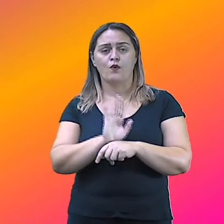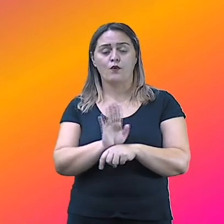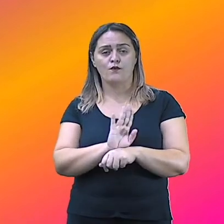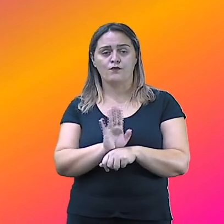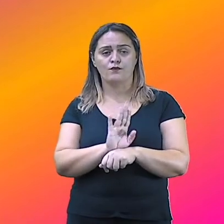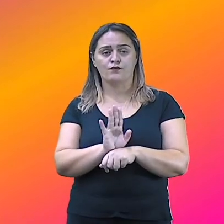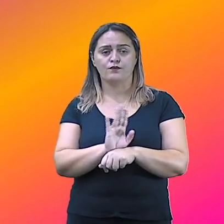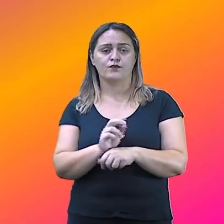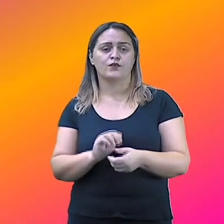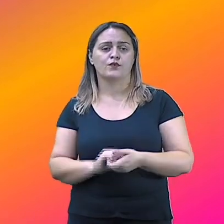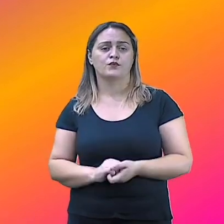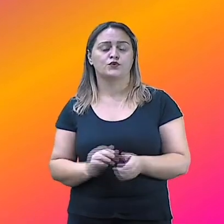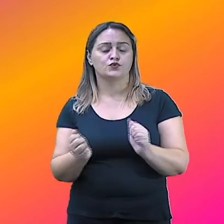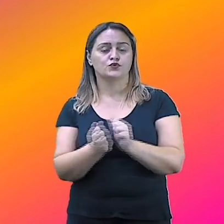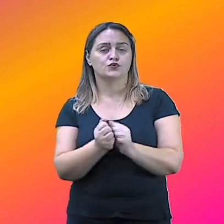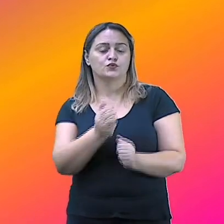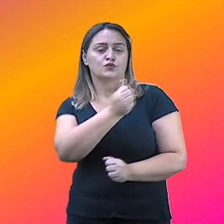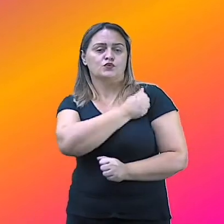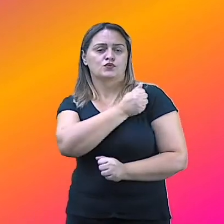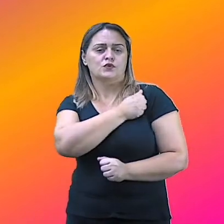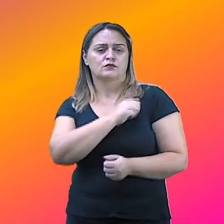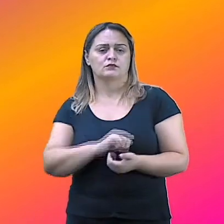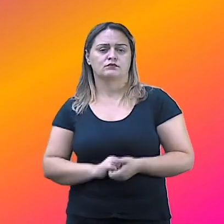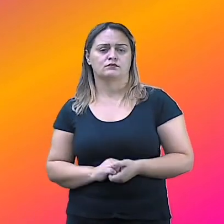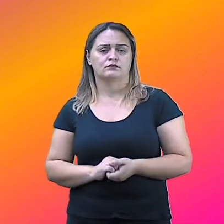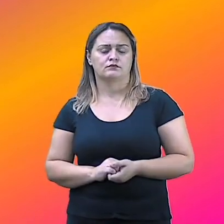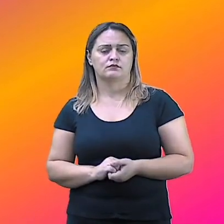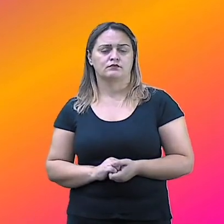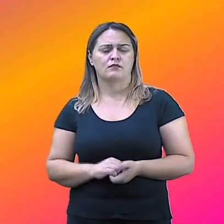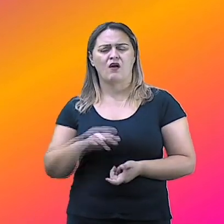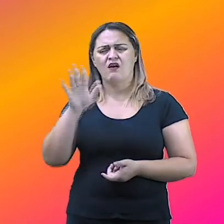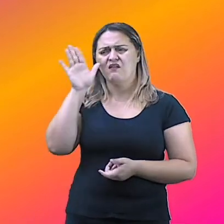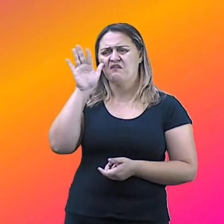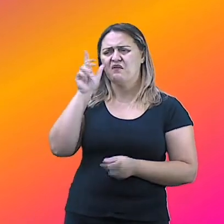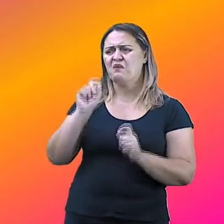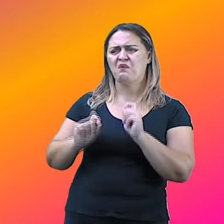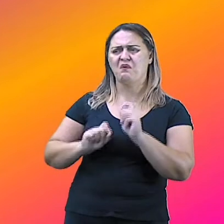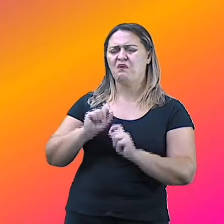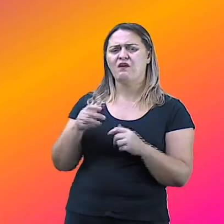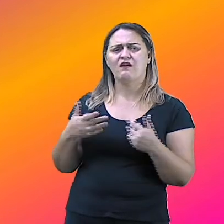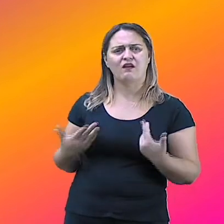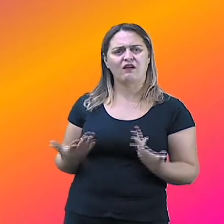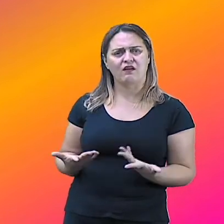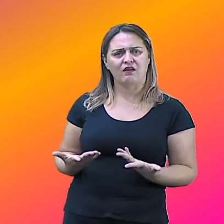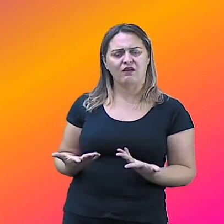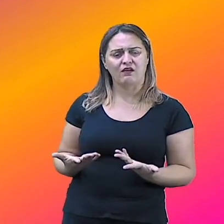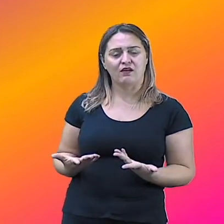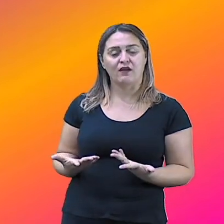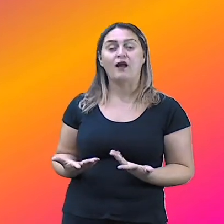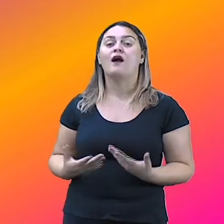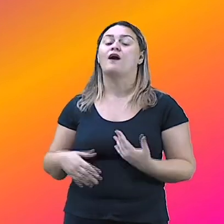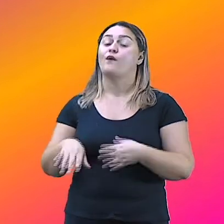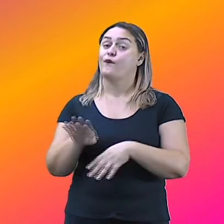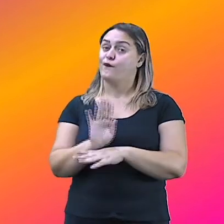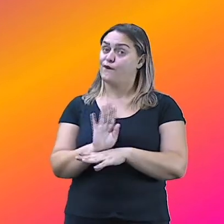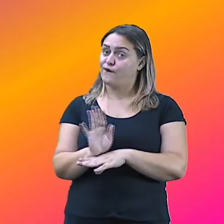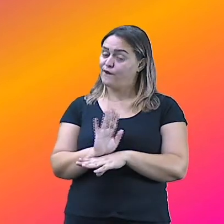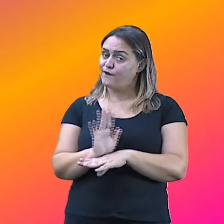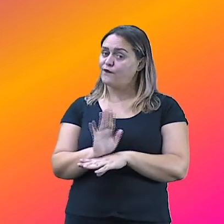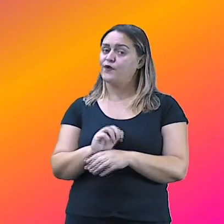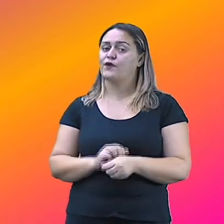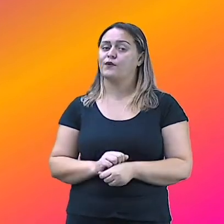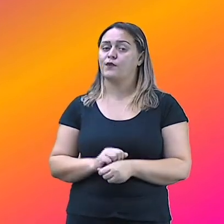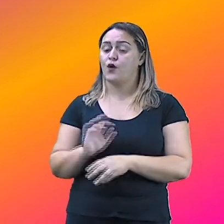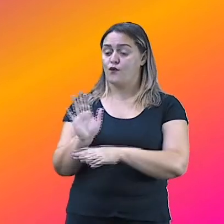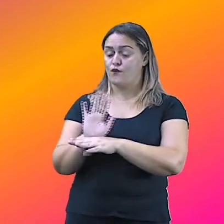verbo transitivo. Viu o quê? O filme. Portanto, o filme é o